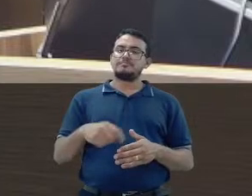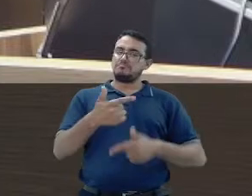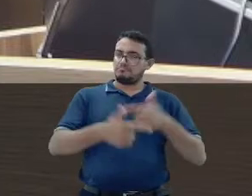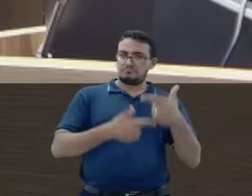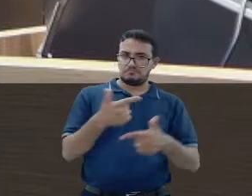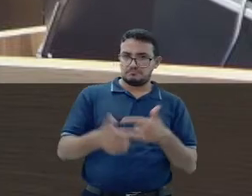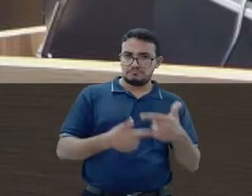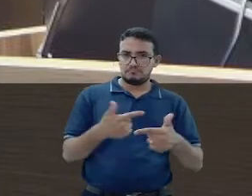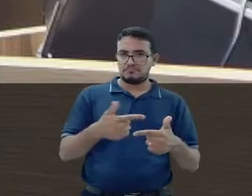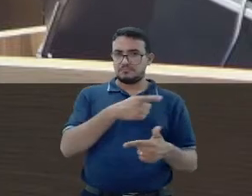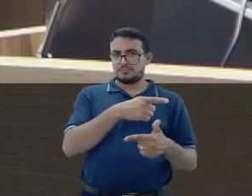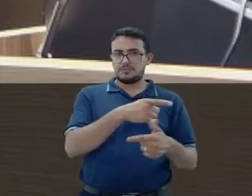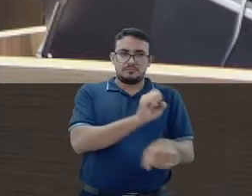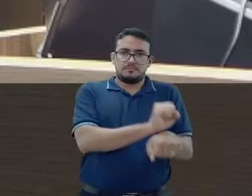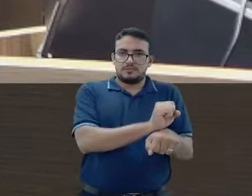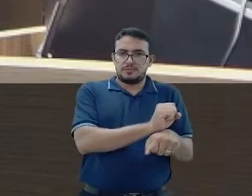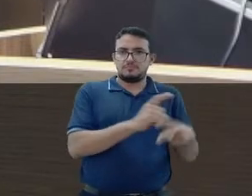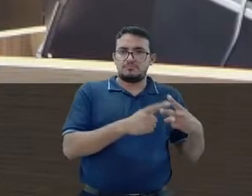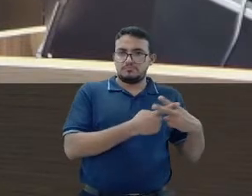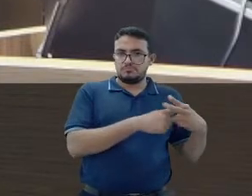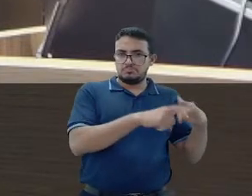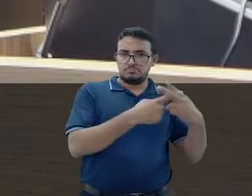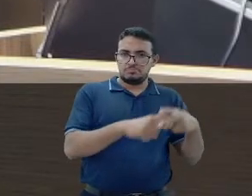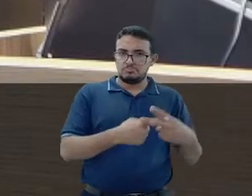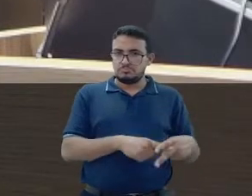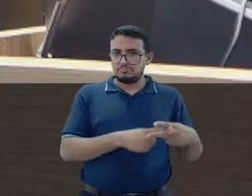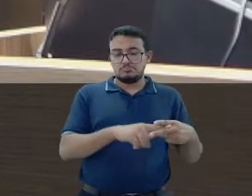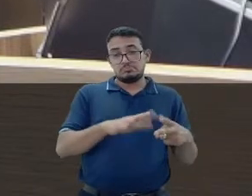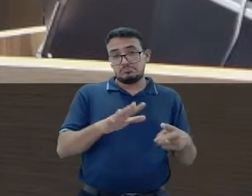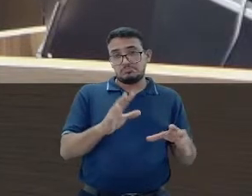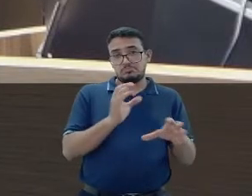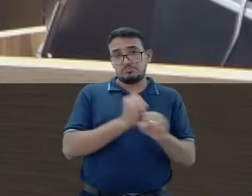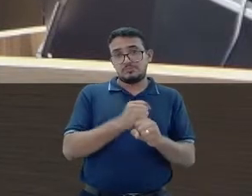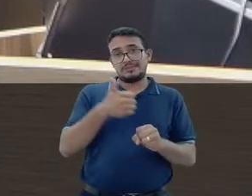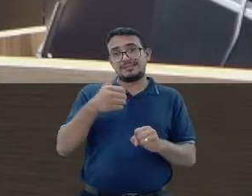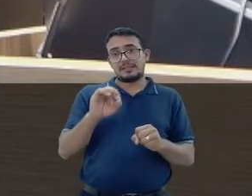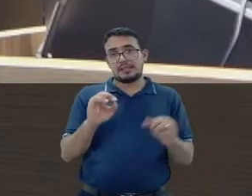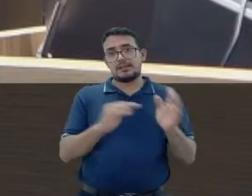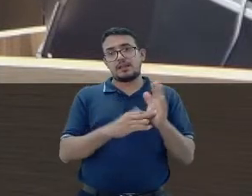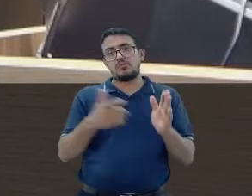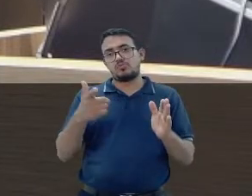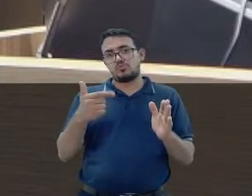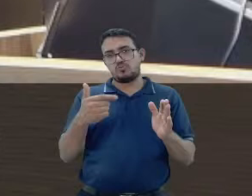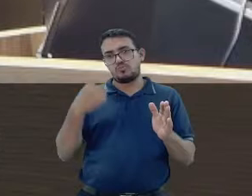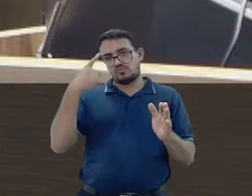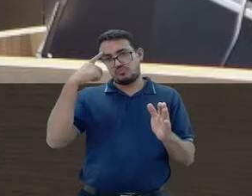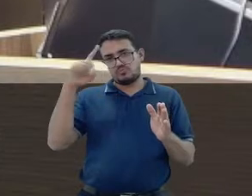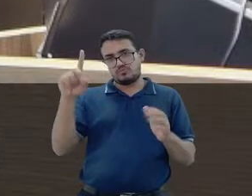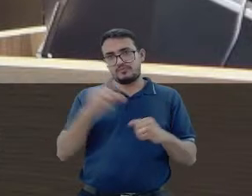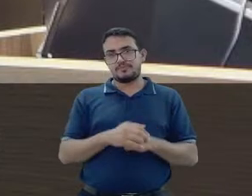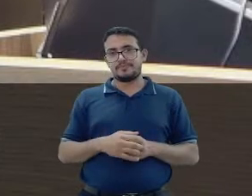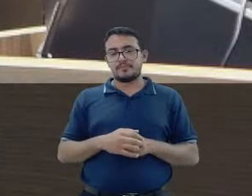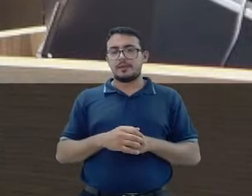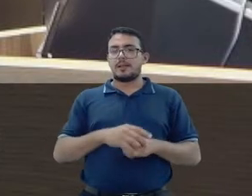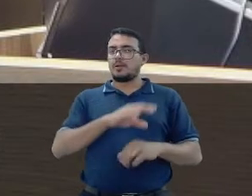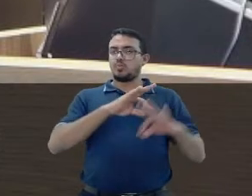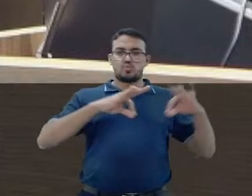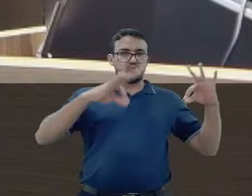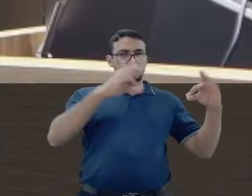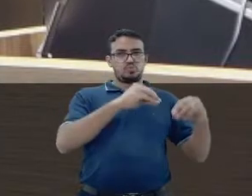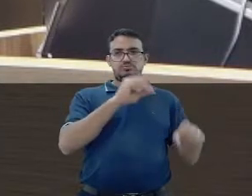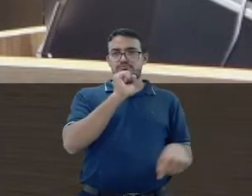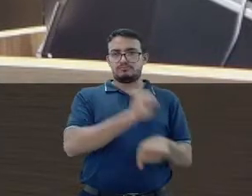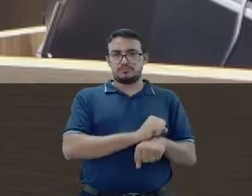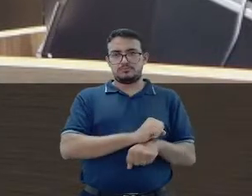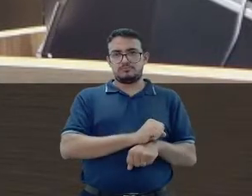e manutenções da empresa eram em torno de 10 a 12 dias, em evento cíclico, denominada parada geral, a cada